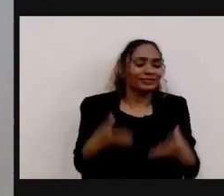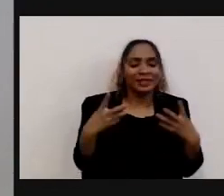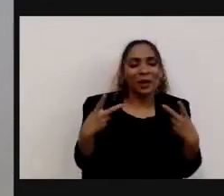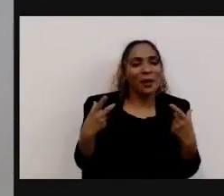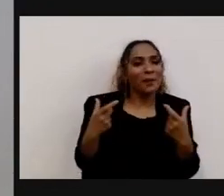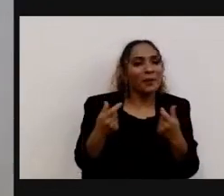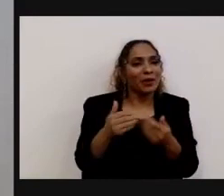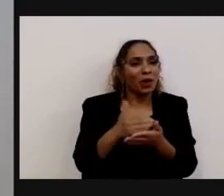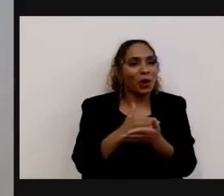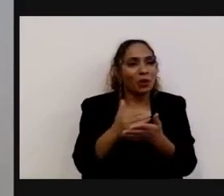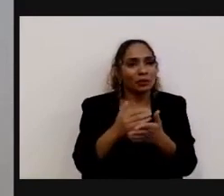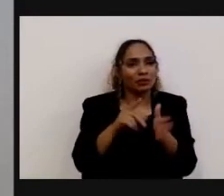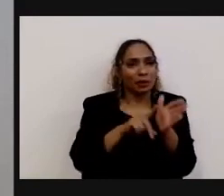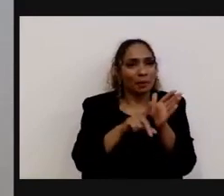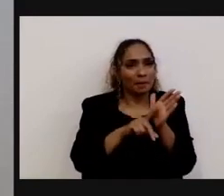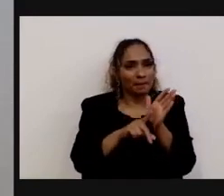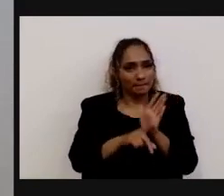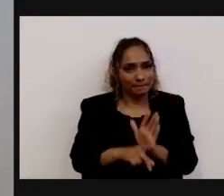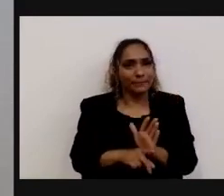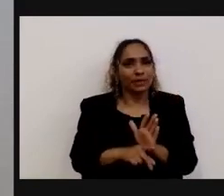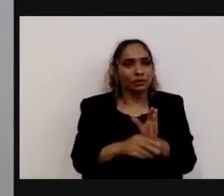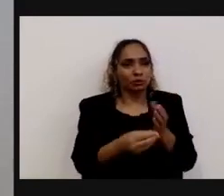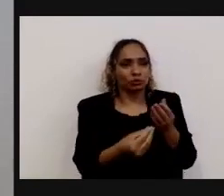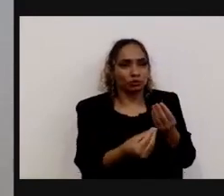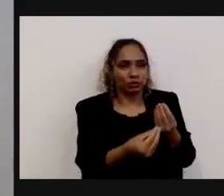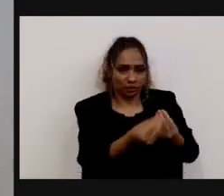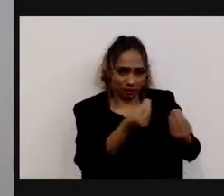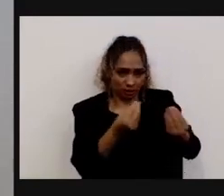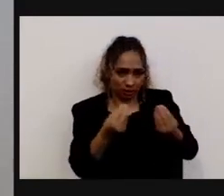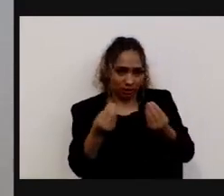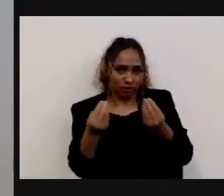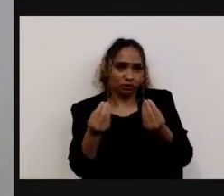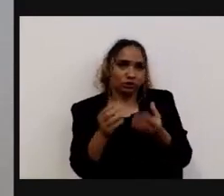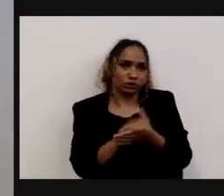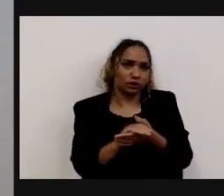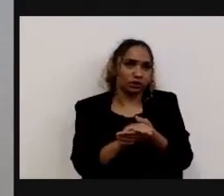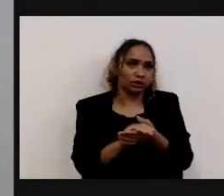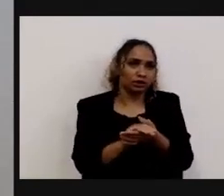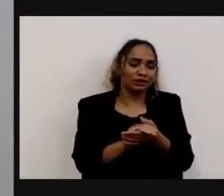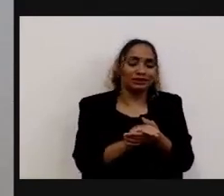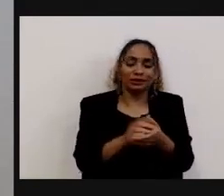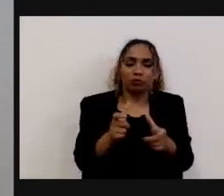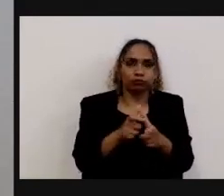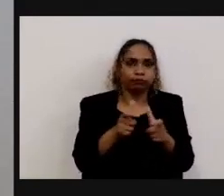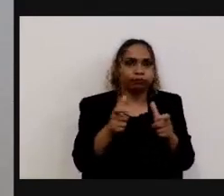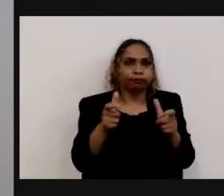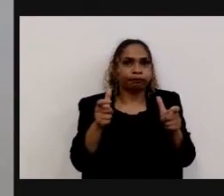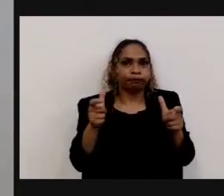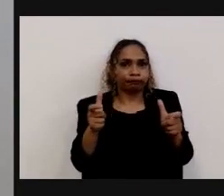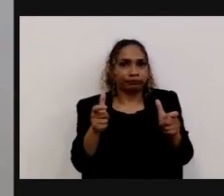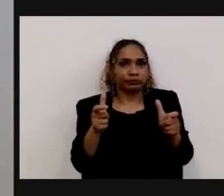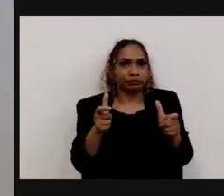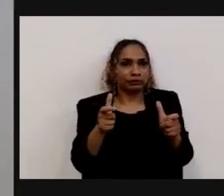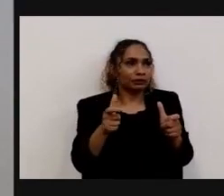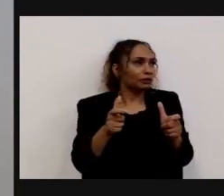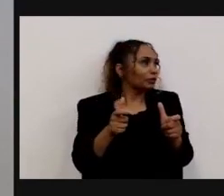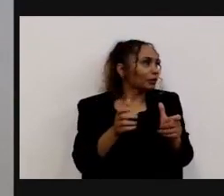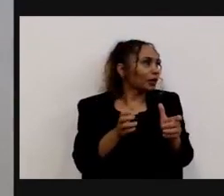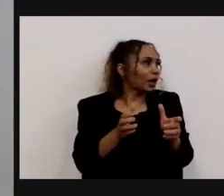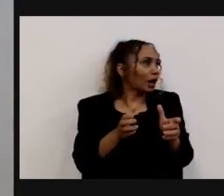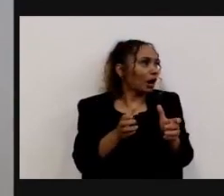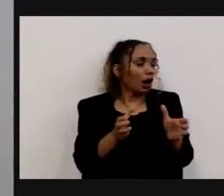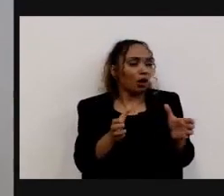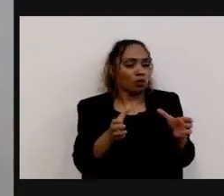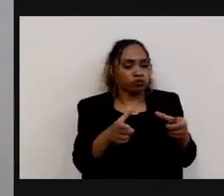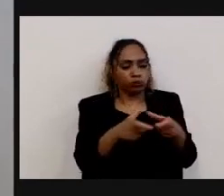vou começar a fazer as perguntas aqui que estão chegando né da nossa audiência tá chovendo perguntas vou pegar uns combos